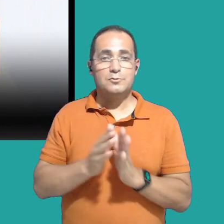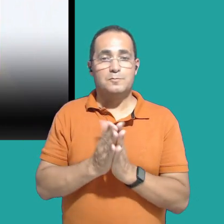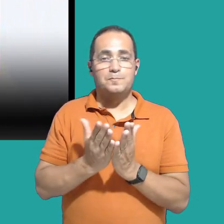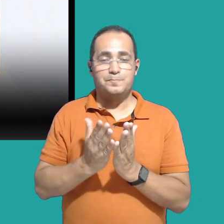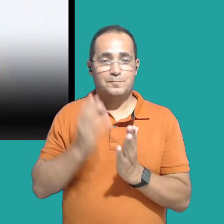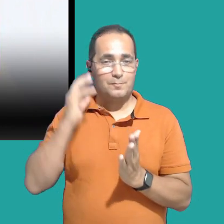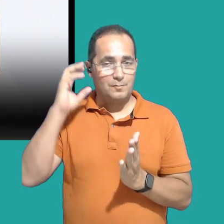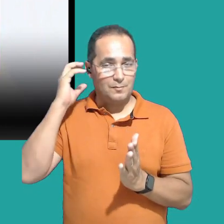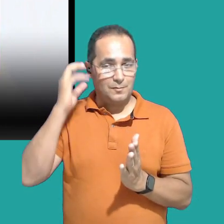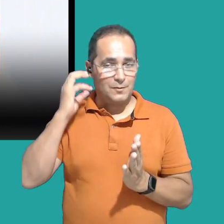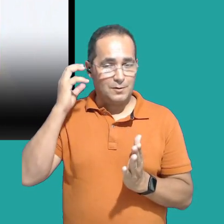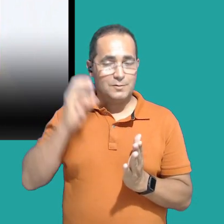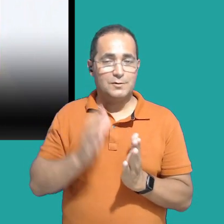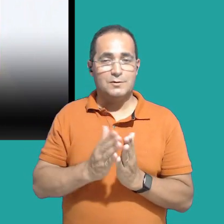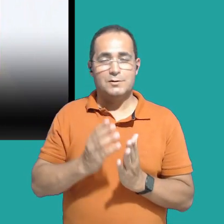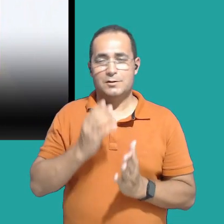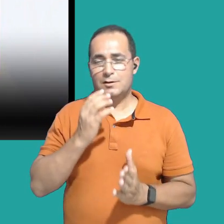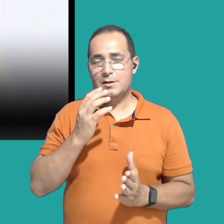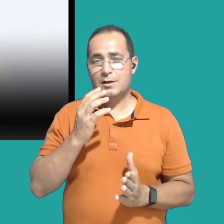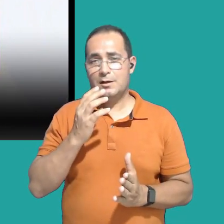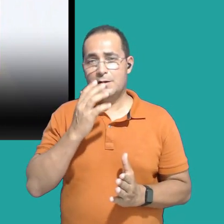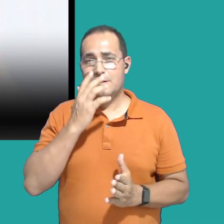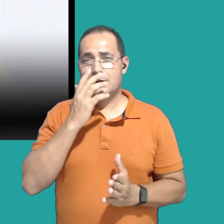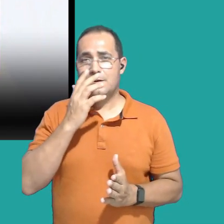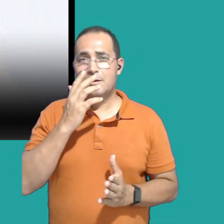do audiolivro. Eu acho que,